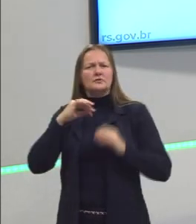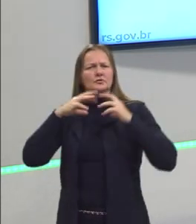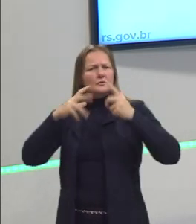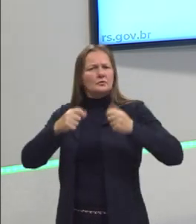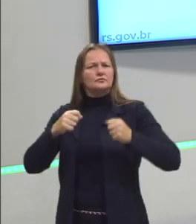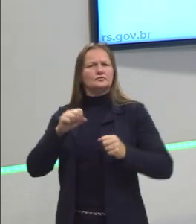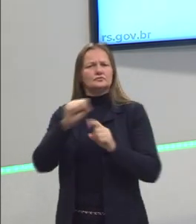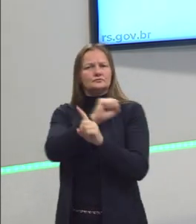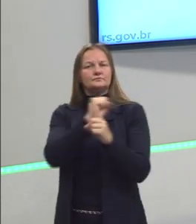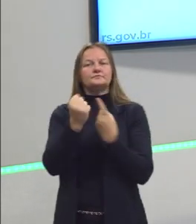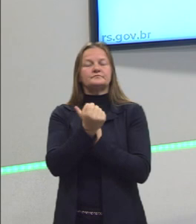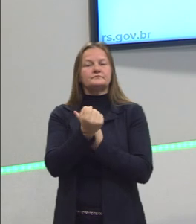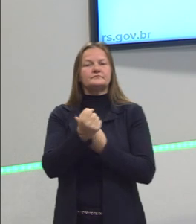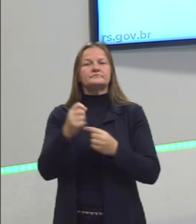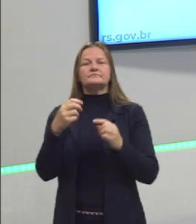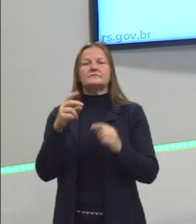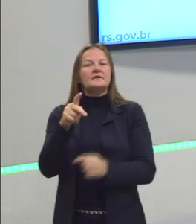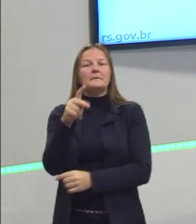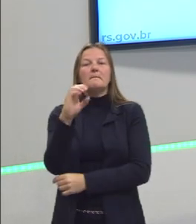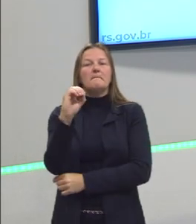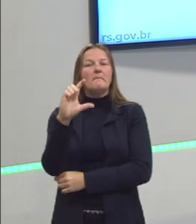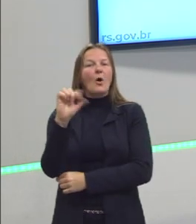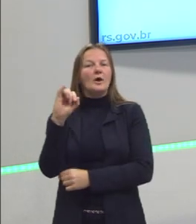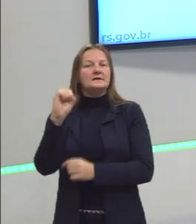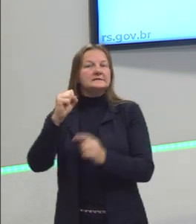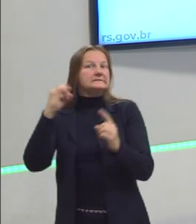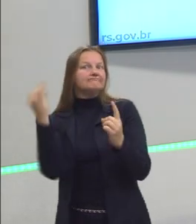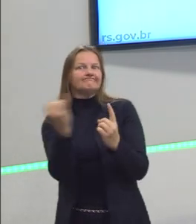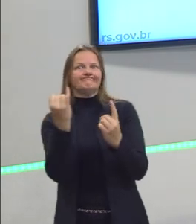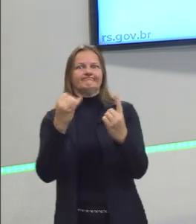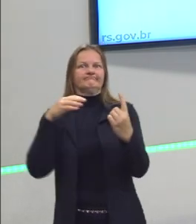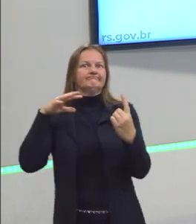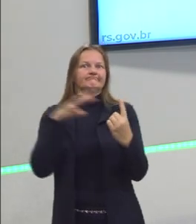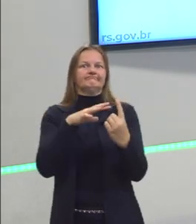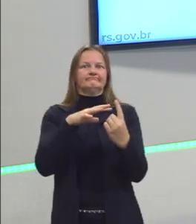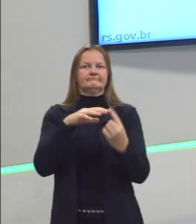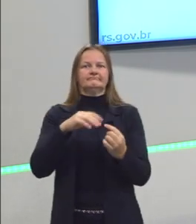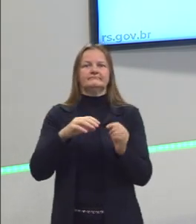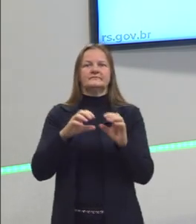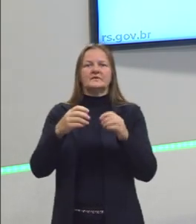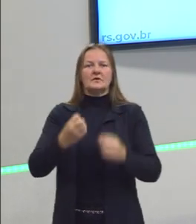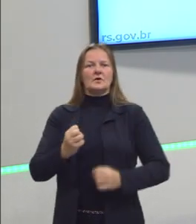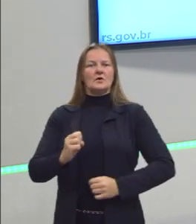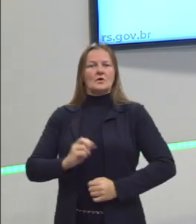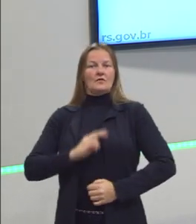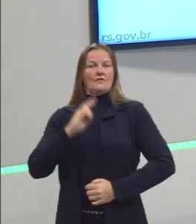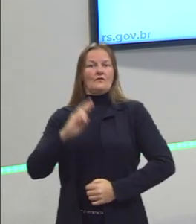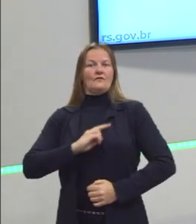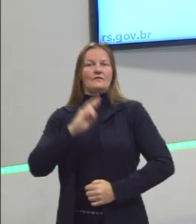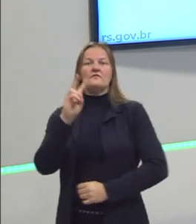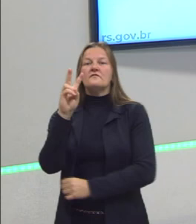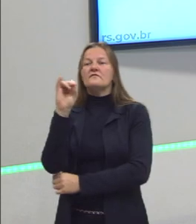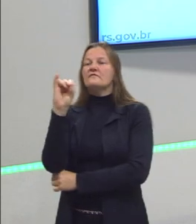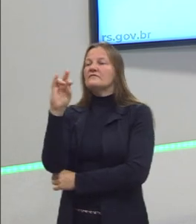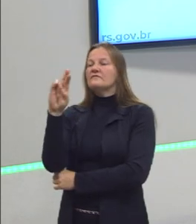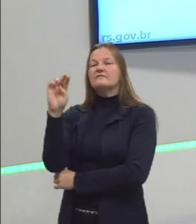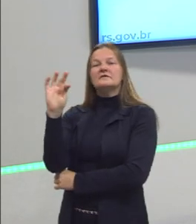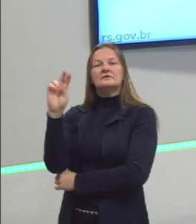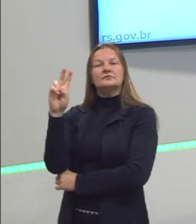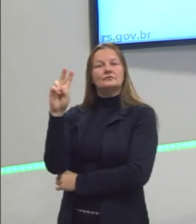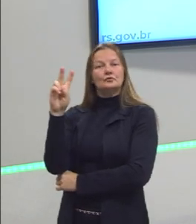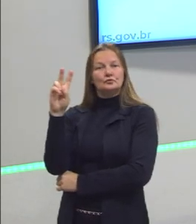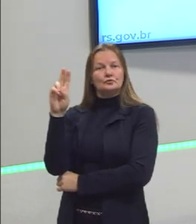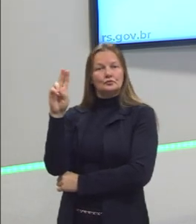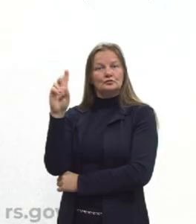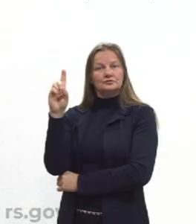nós realizamos Nápoles as nossas virtudes se dão a aprendizado ocorre Nápoles